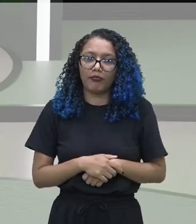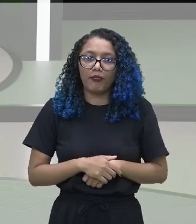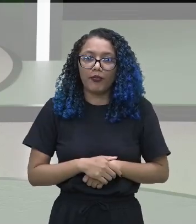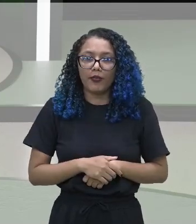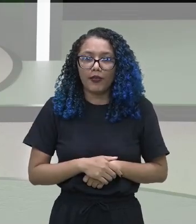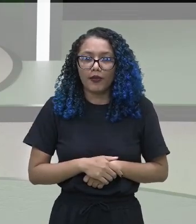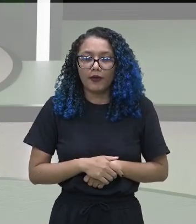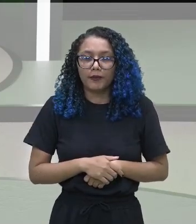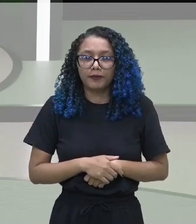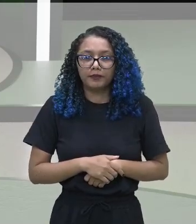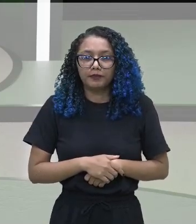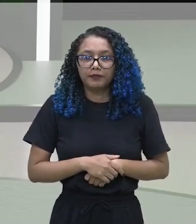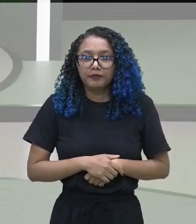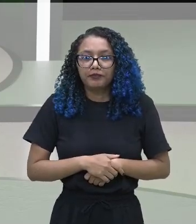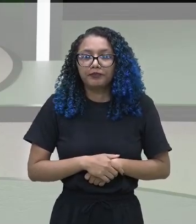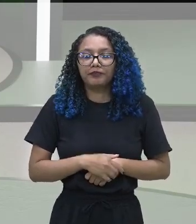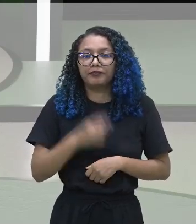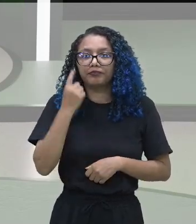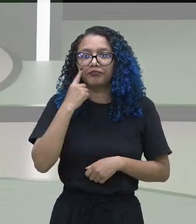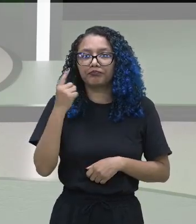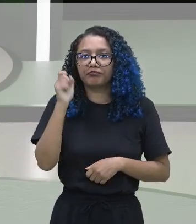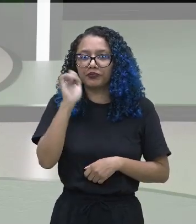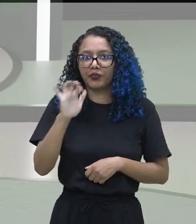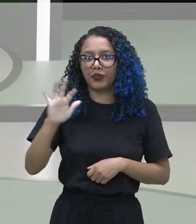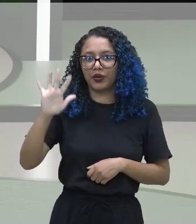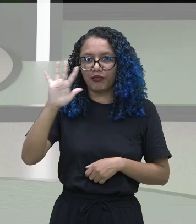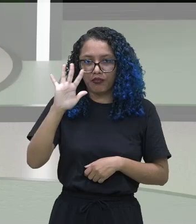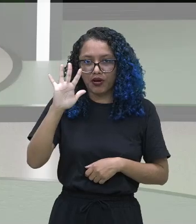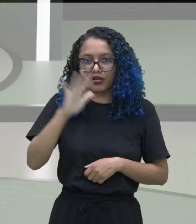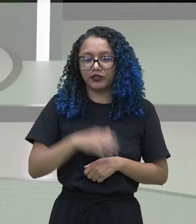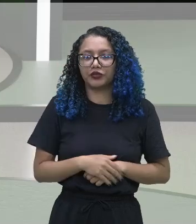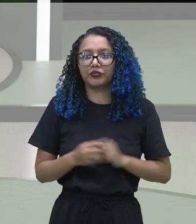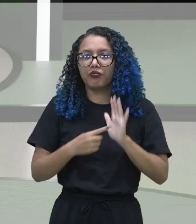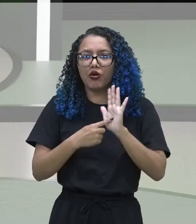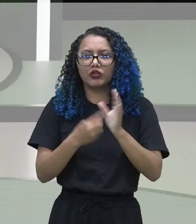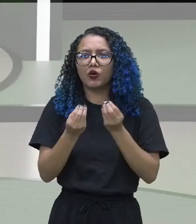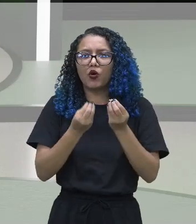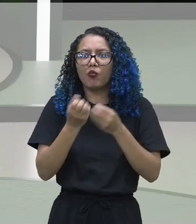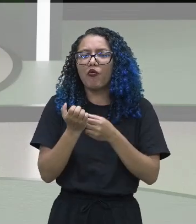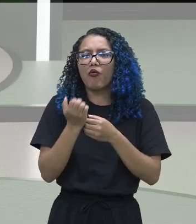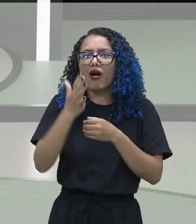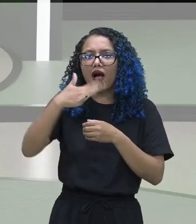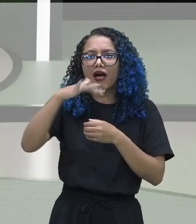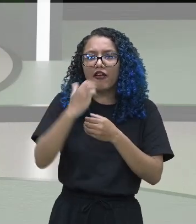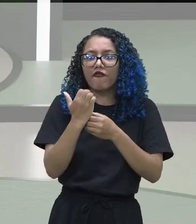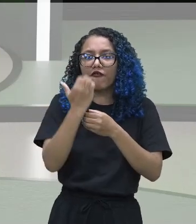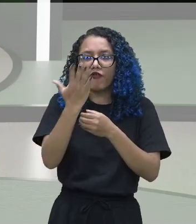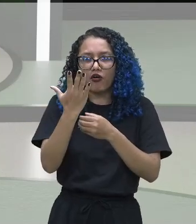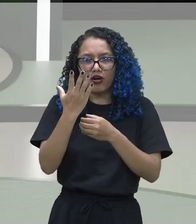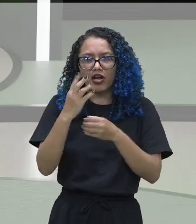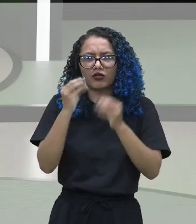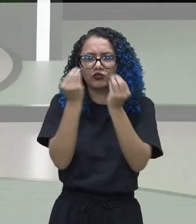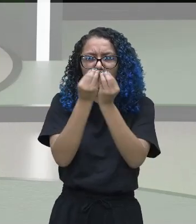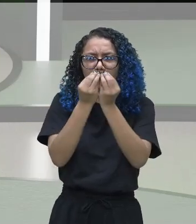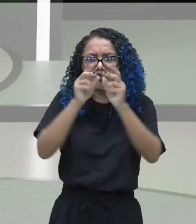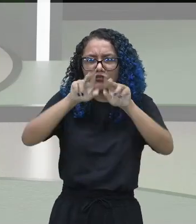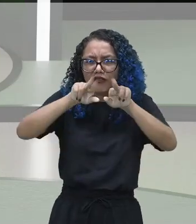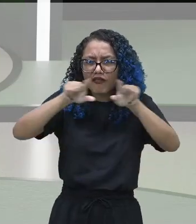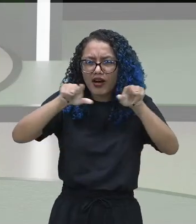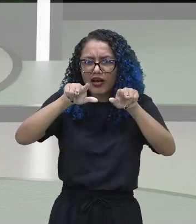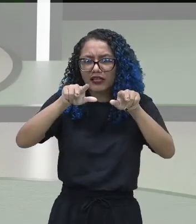cima, ó, tem do meio extracelular, tem muitas substâncias e no